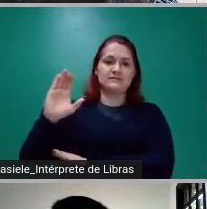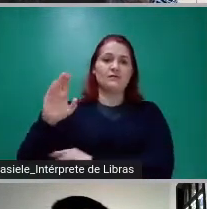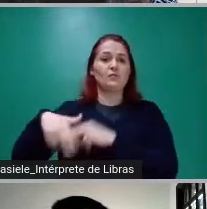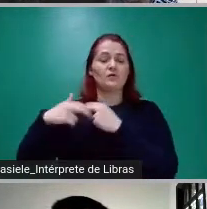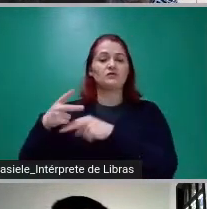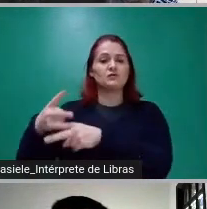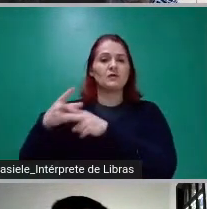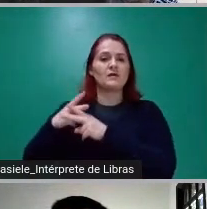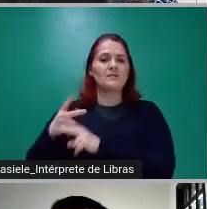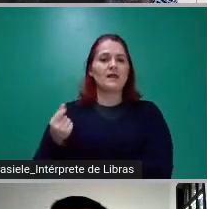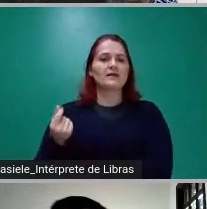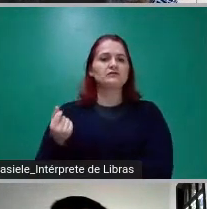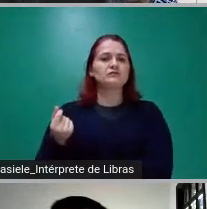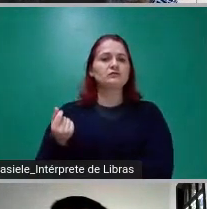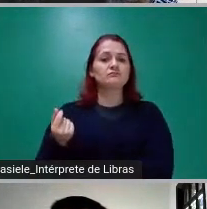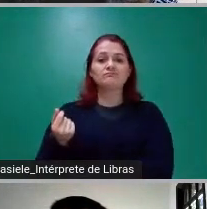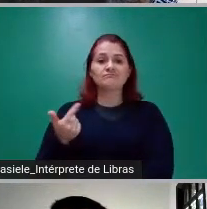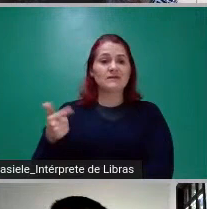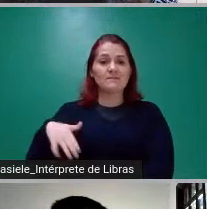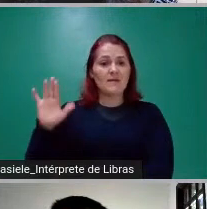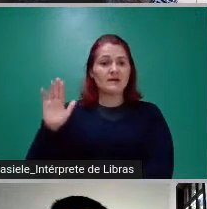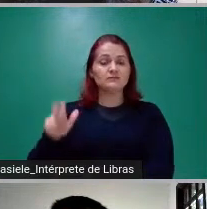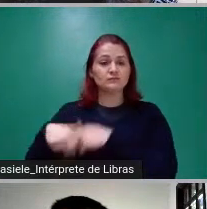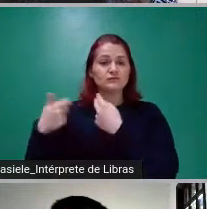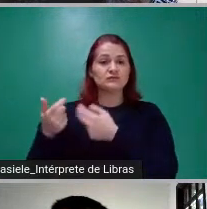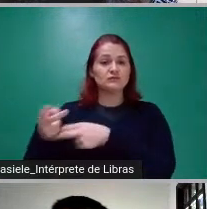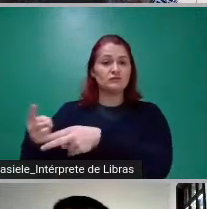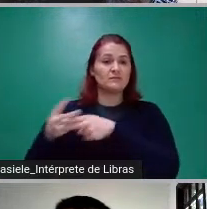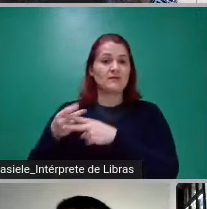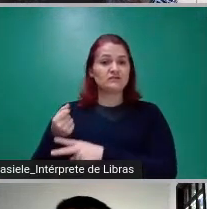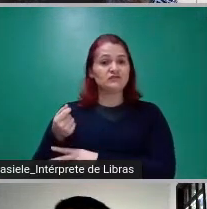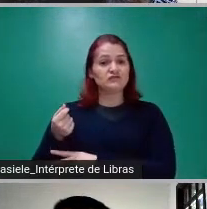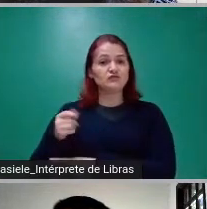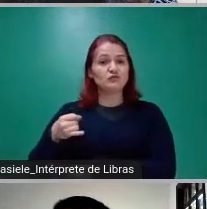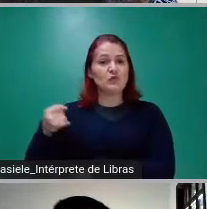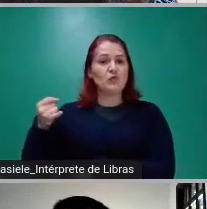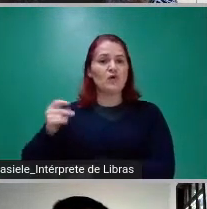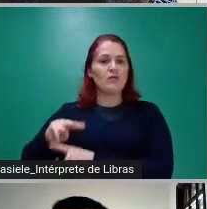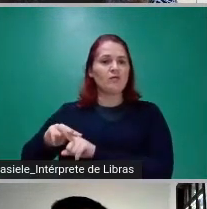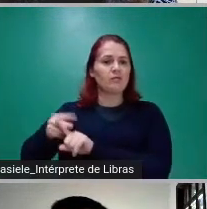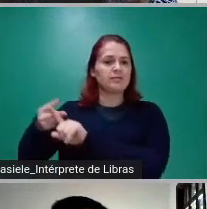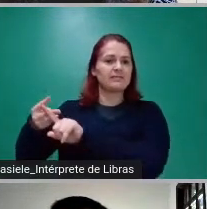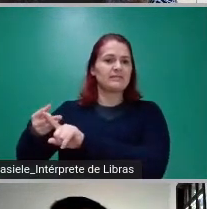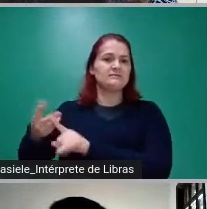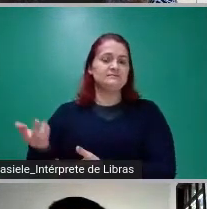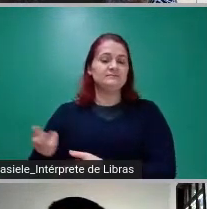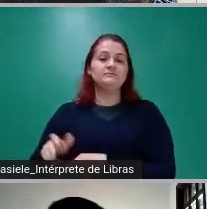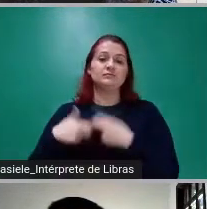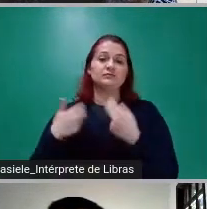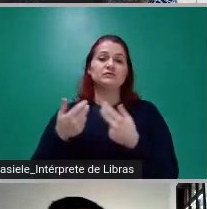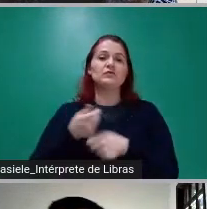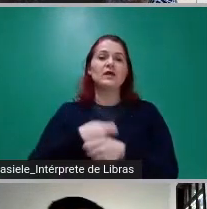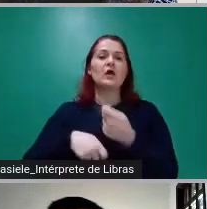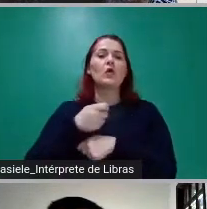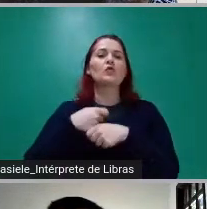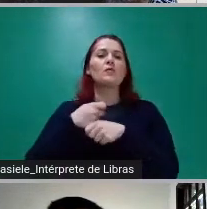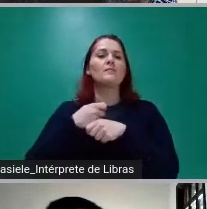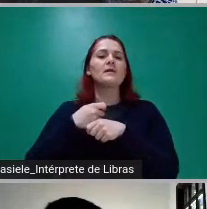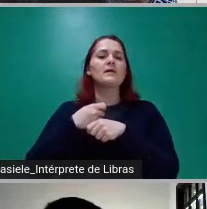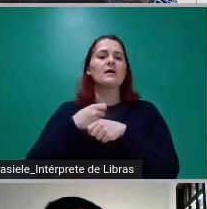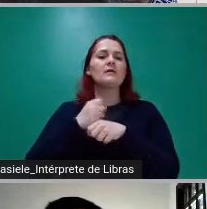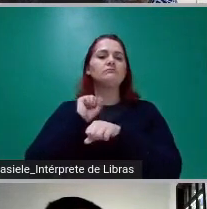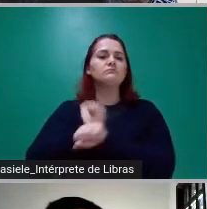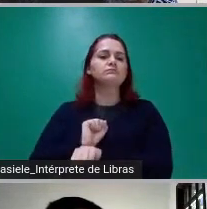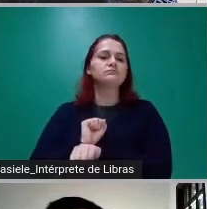crédito disponível a juros módicos para a produção e para o consumo. A economia fica toda congelada. De outro lado, o